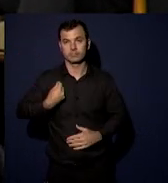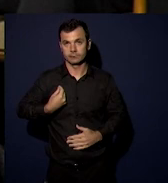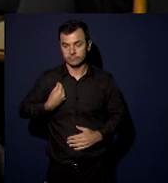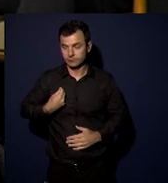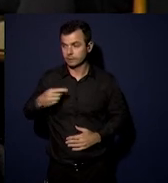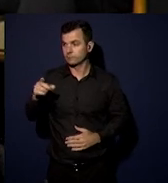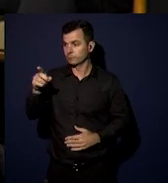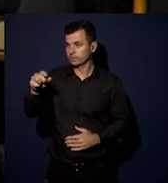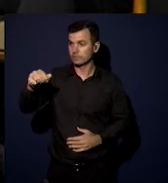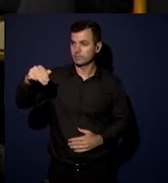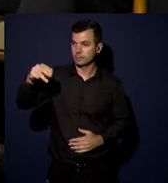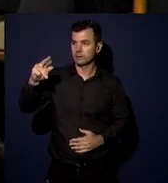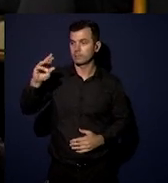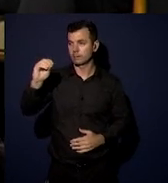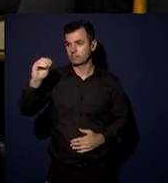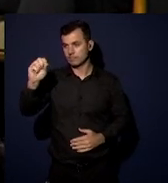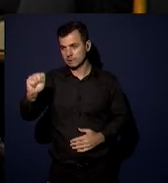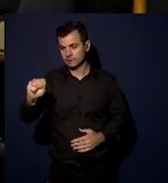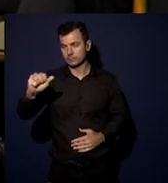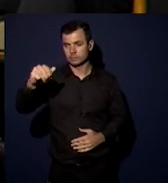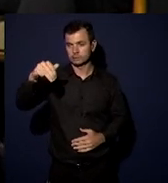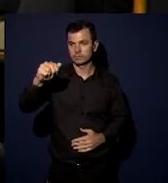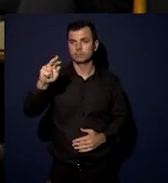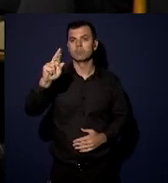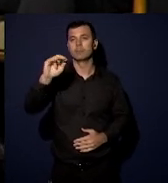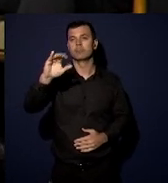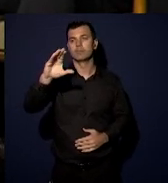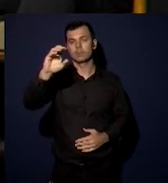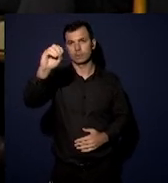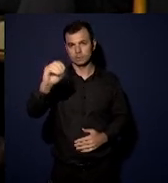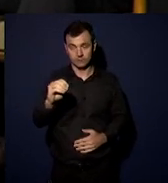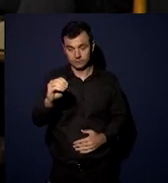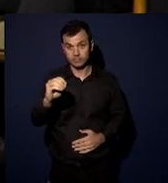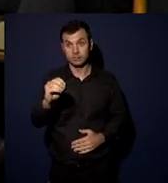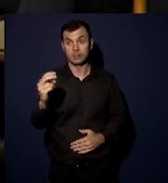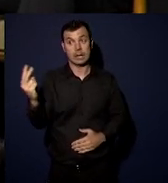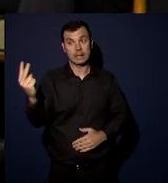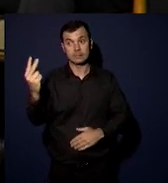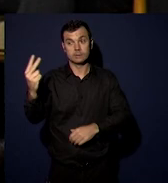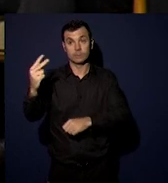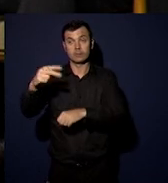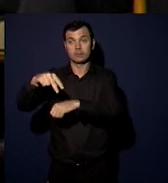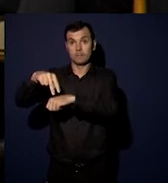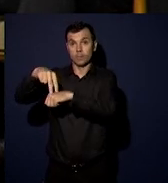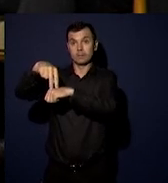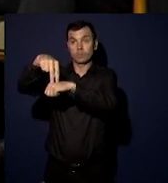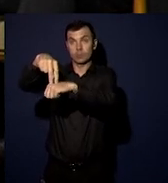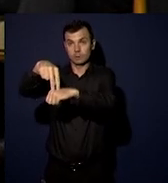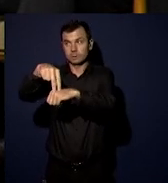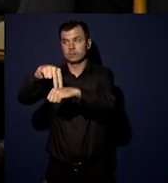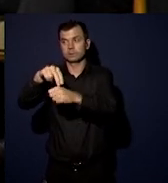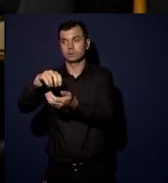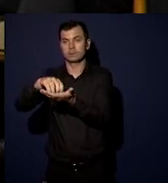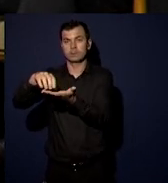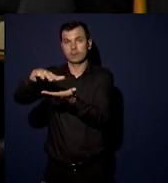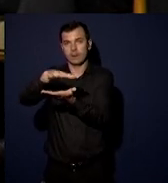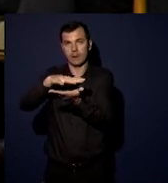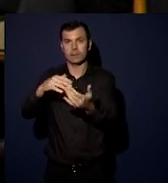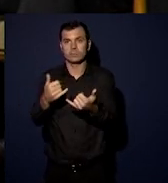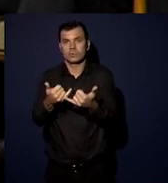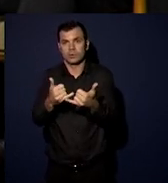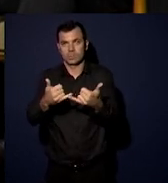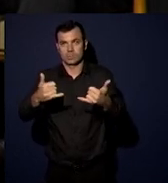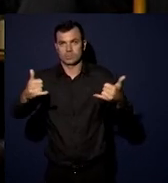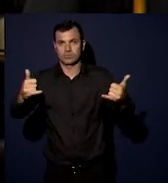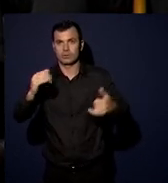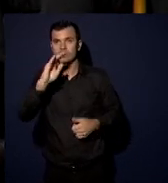Maurício bom temos aqui conosco hoje dois grandes protagonistas do setor energético brasileiro interessante que